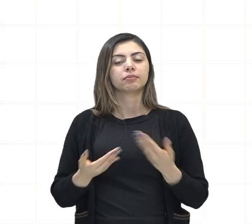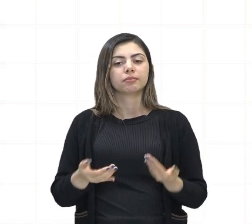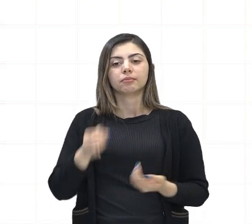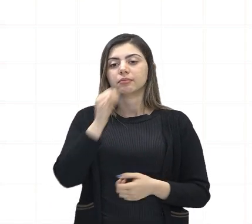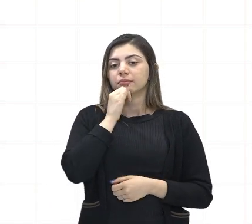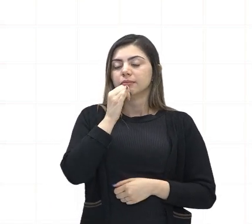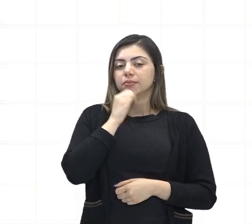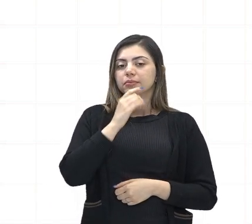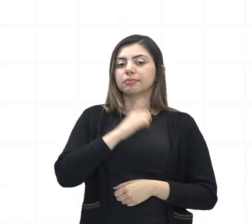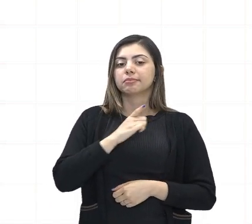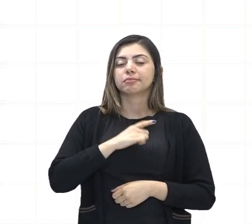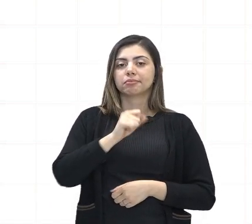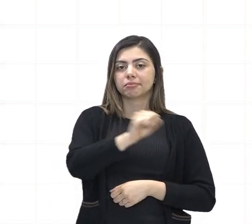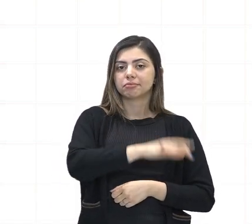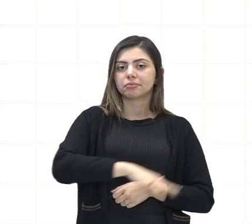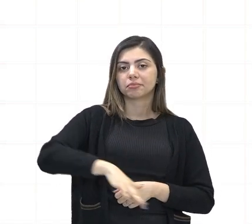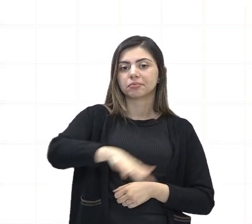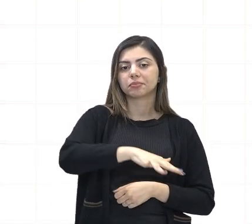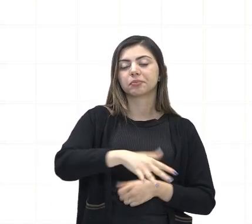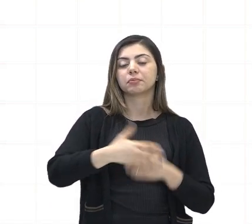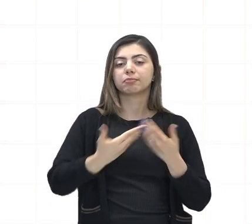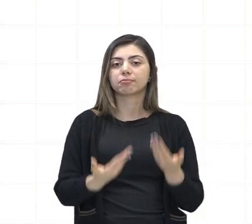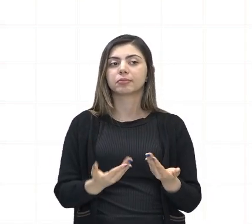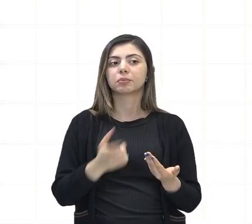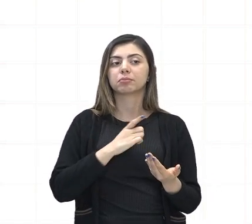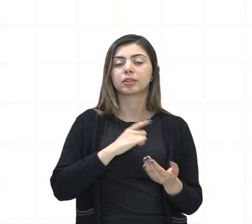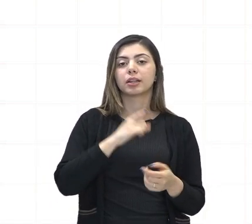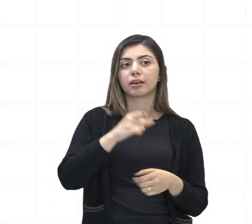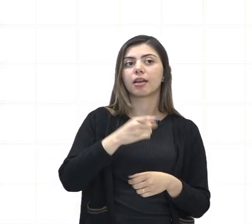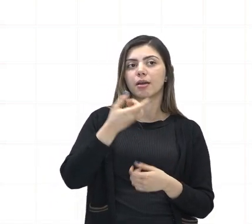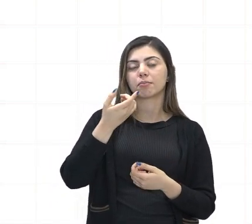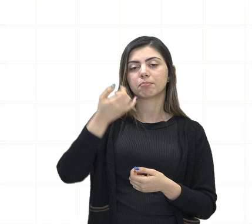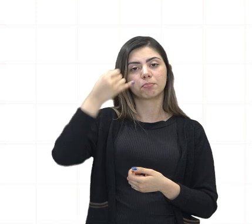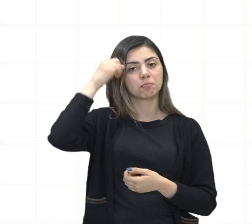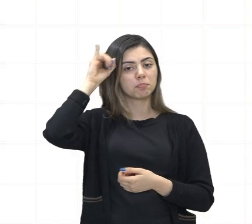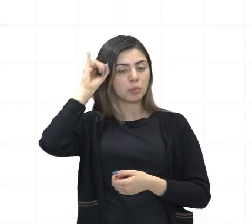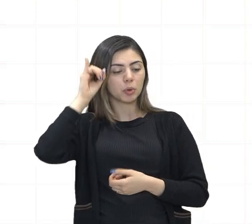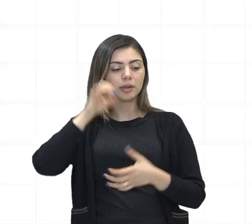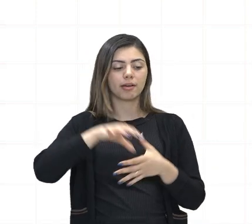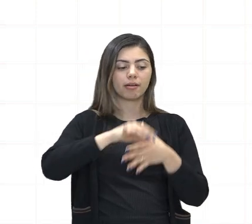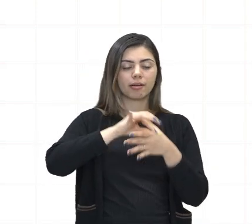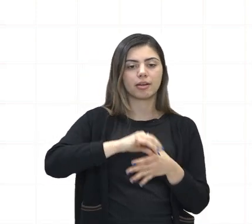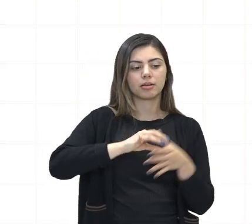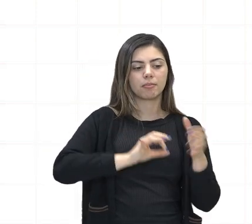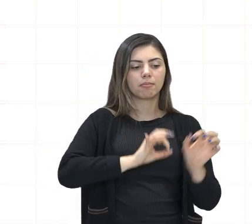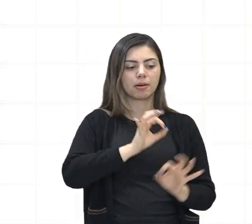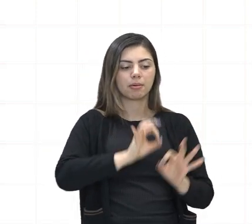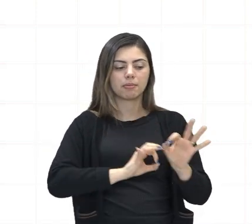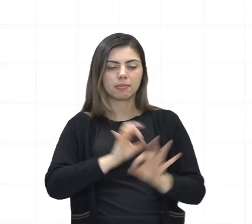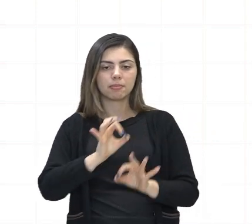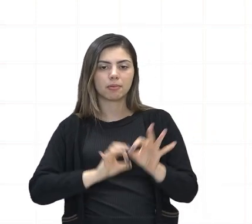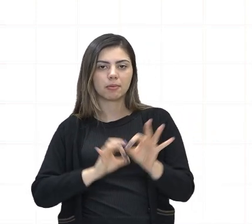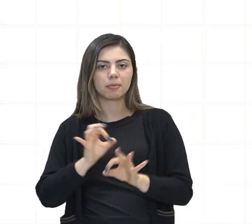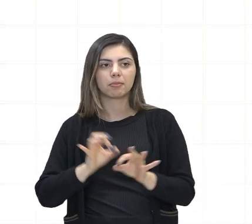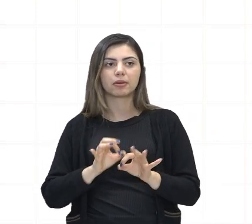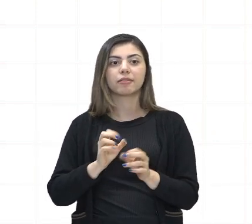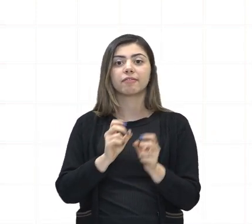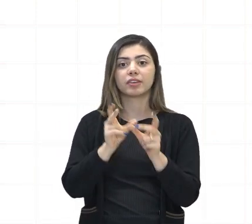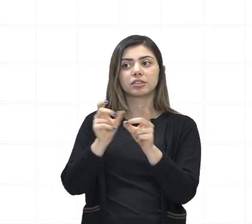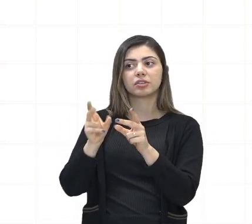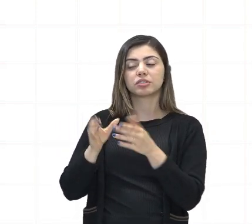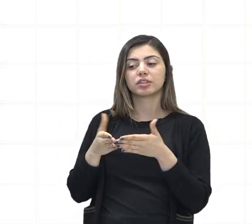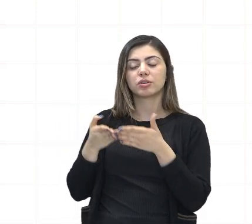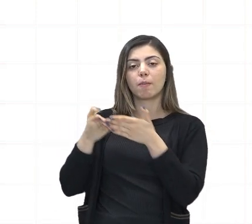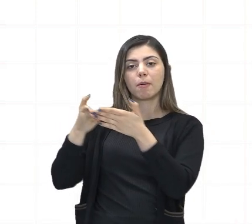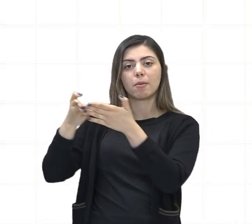exemplo, um território onde a carne de boi ela é produzida e ela é escoada pelos portos argentinos para mandar